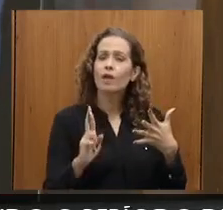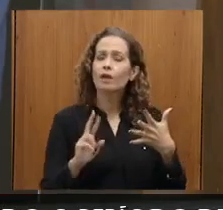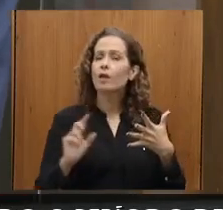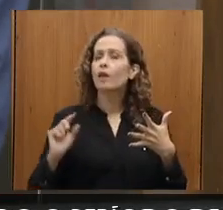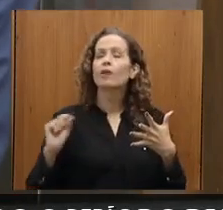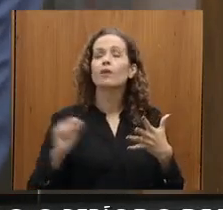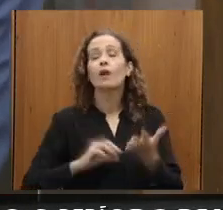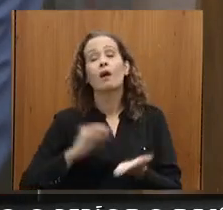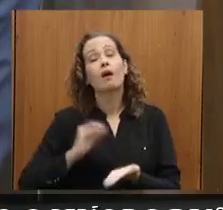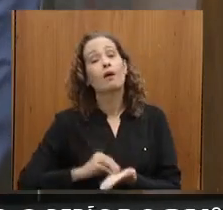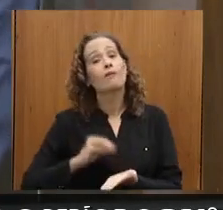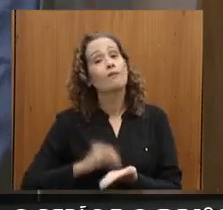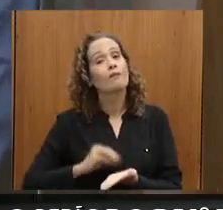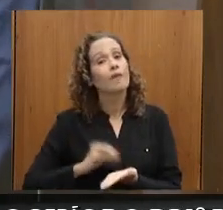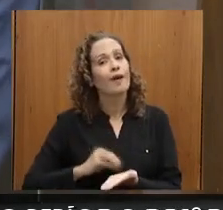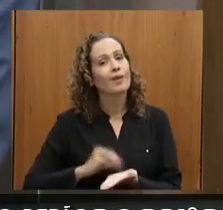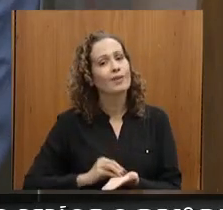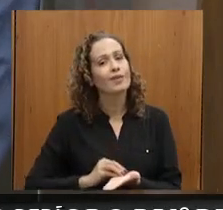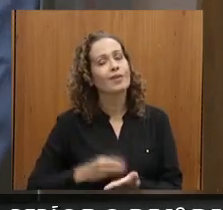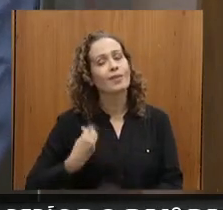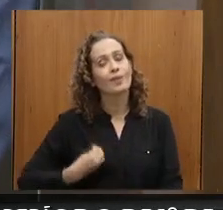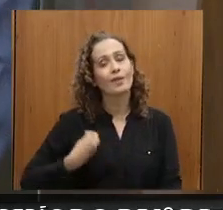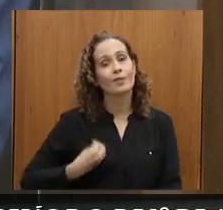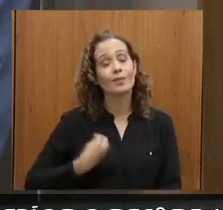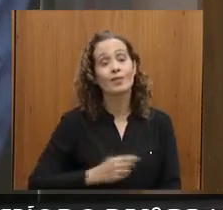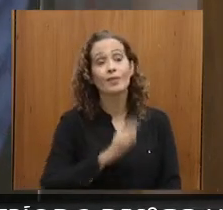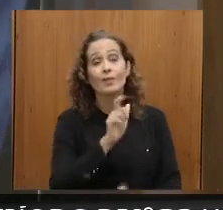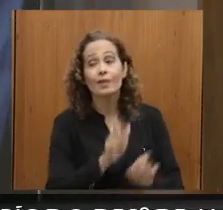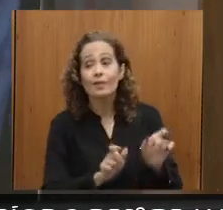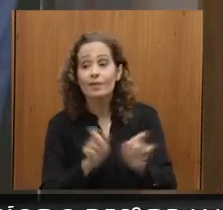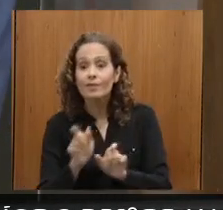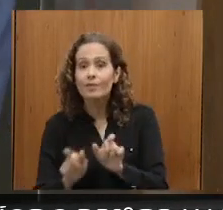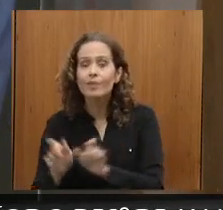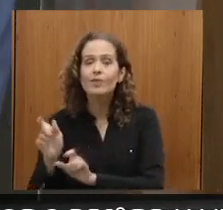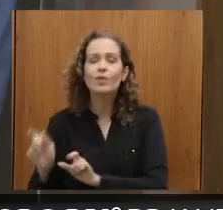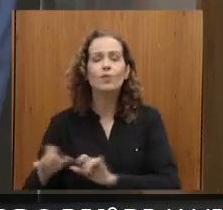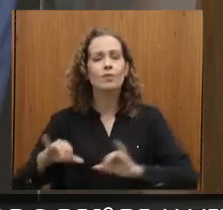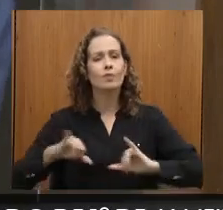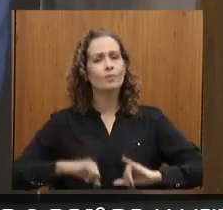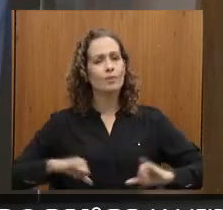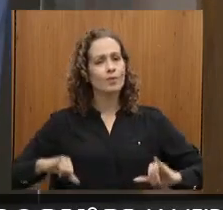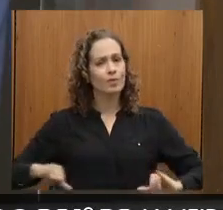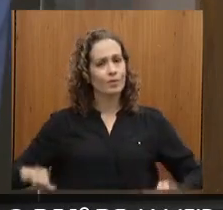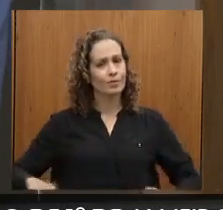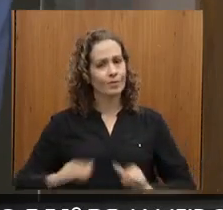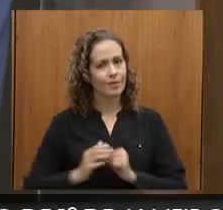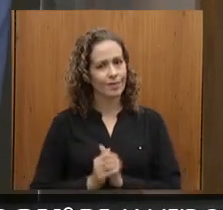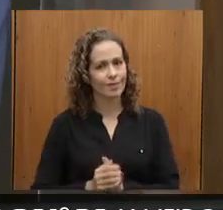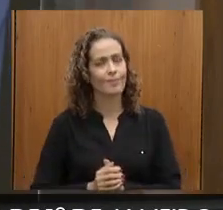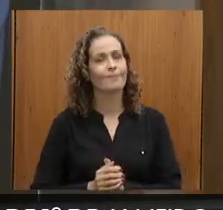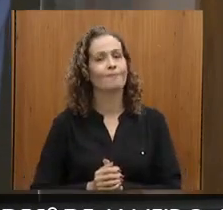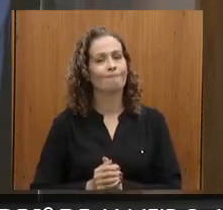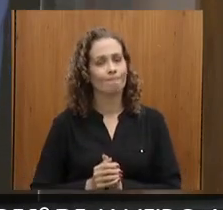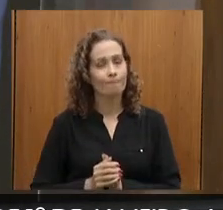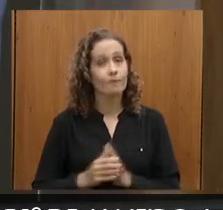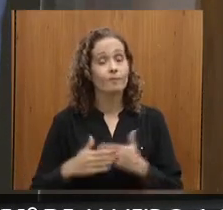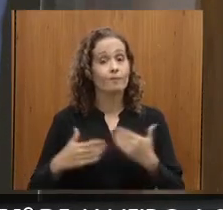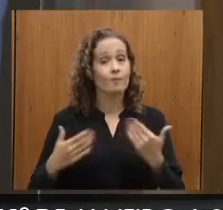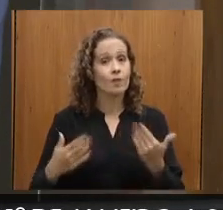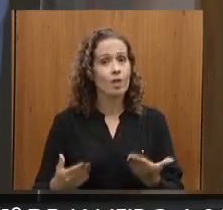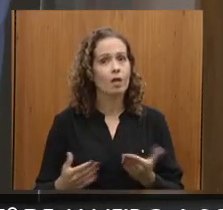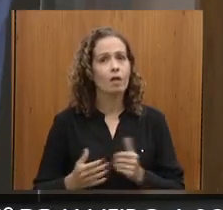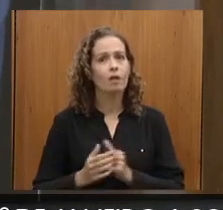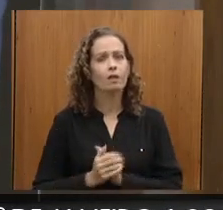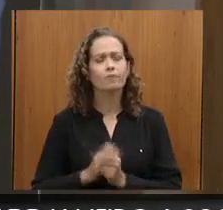participação dos atingidos. esse é um grande problema. Retira a legitimidade